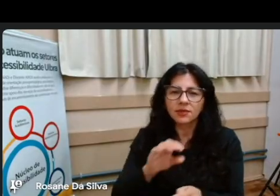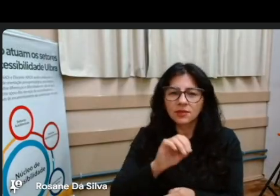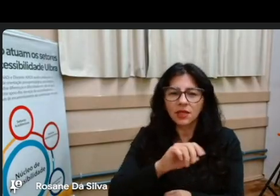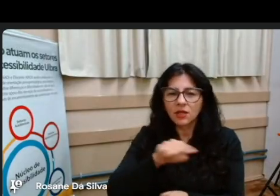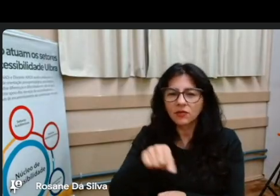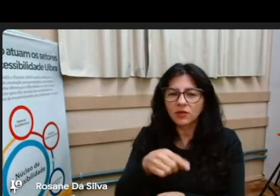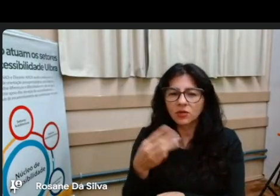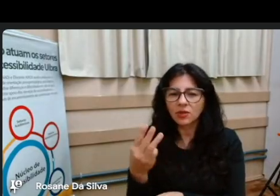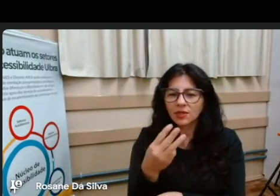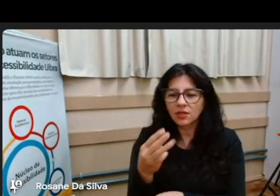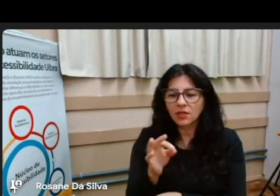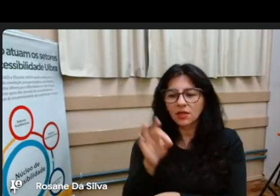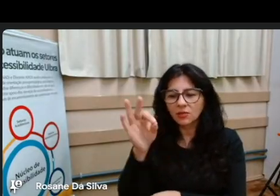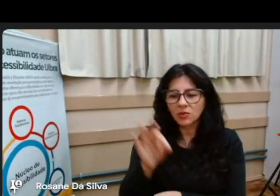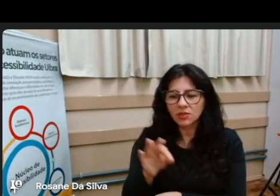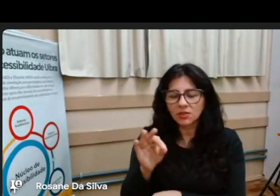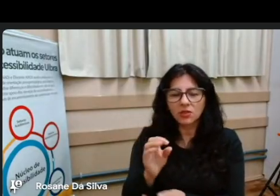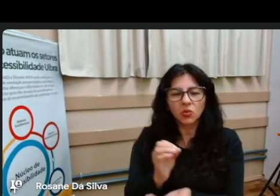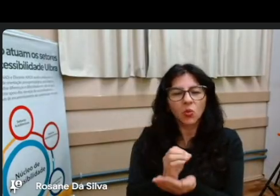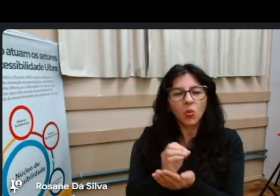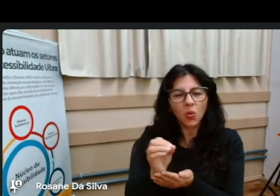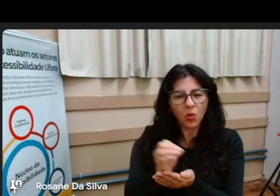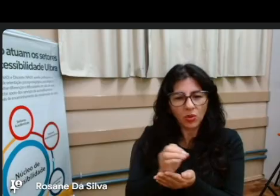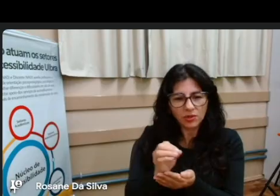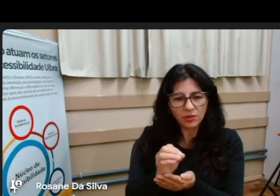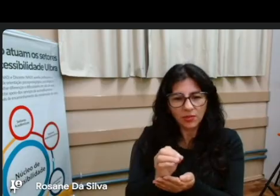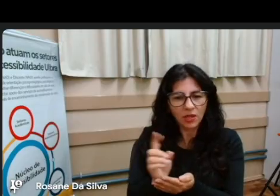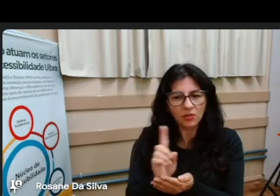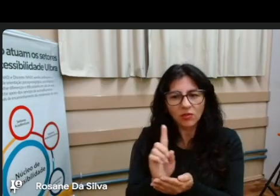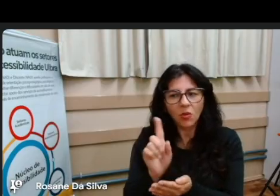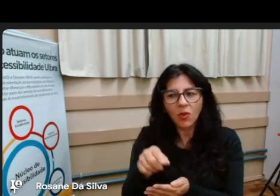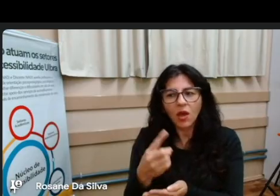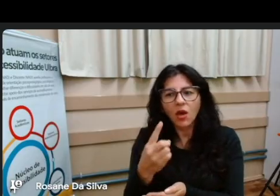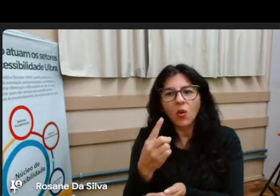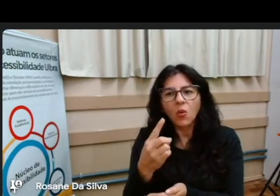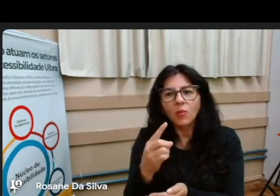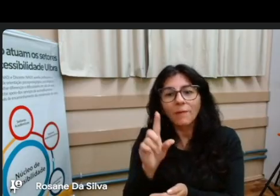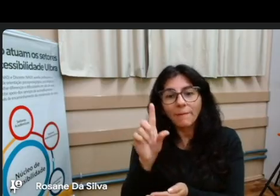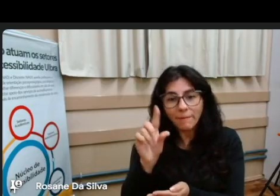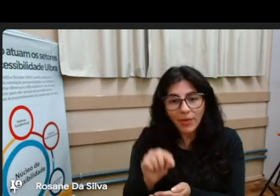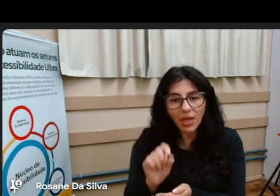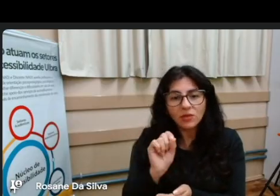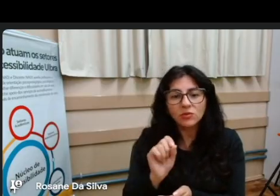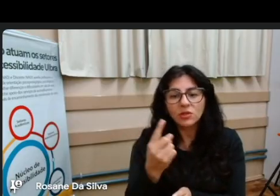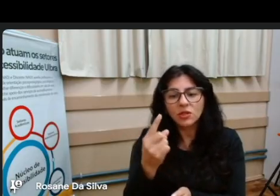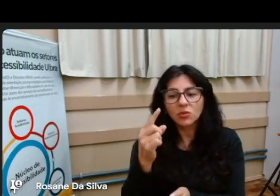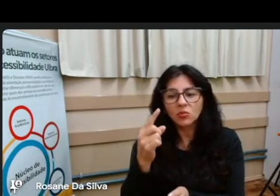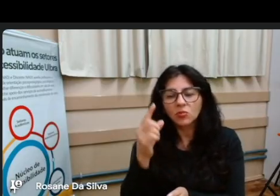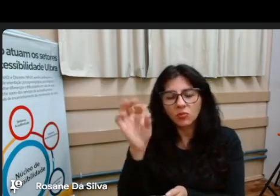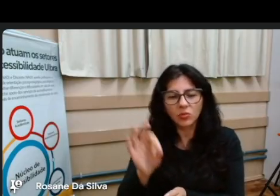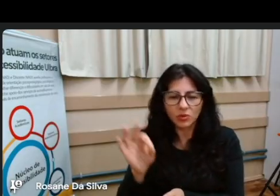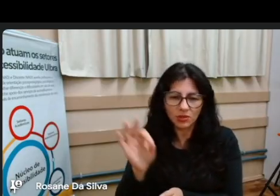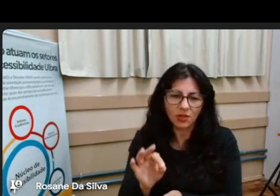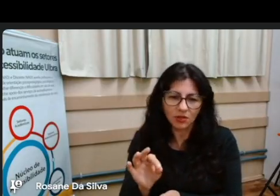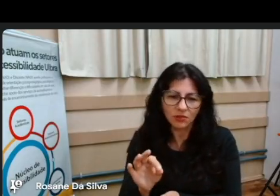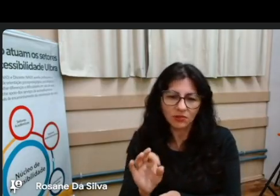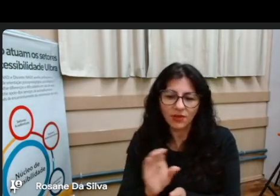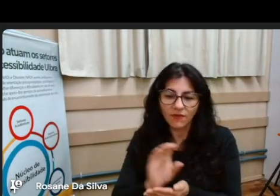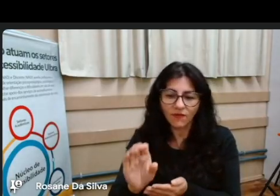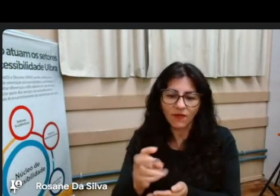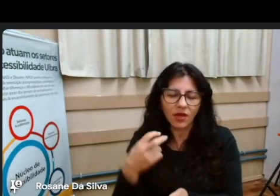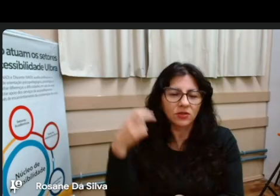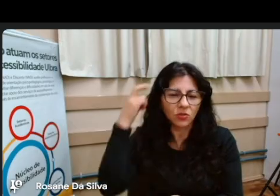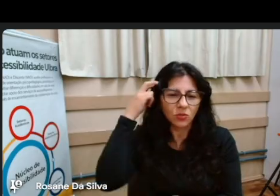mas eh né 0,33% do orçamento não chega a 1% do orçamento